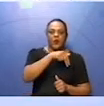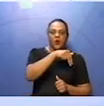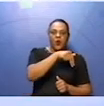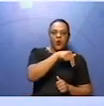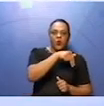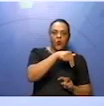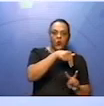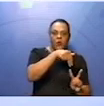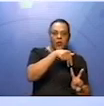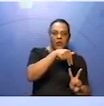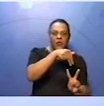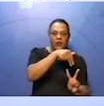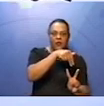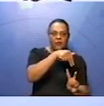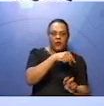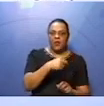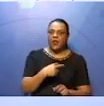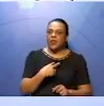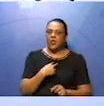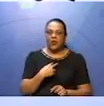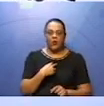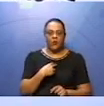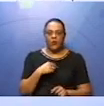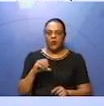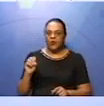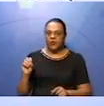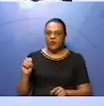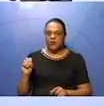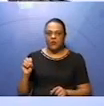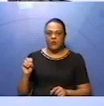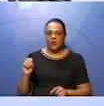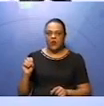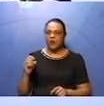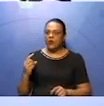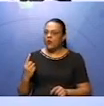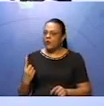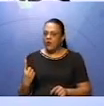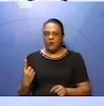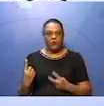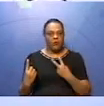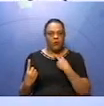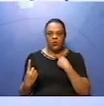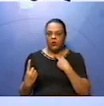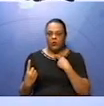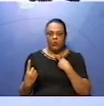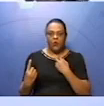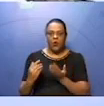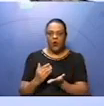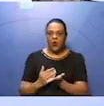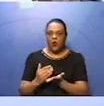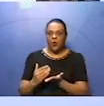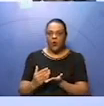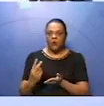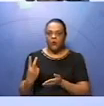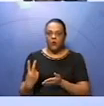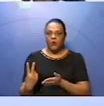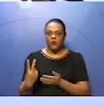que não pode ser 0, nem 1, nem 2, nem 0, nem 1, a partir do 2.